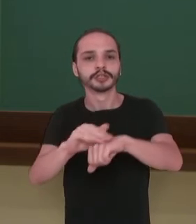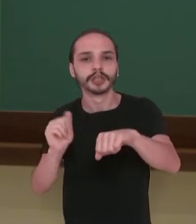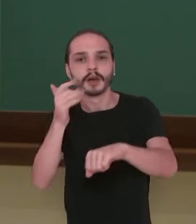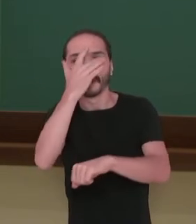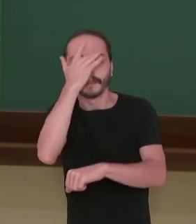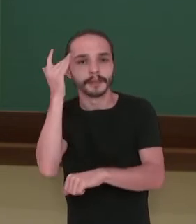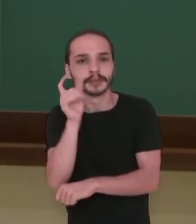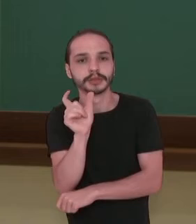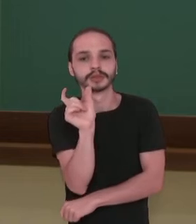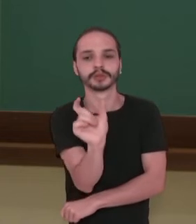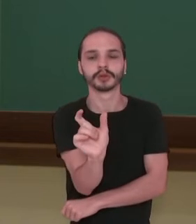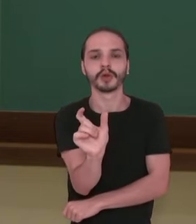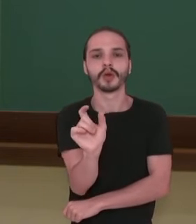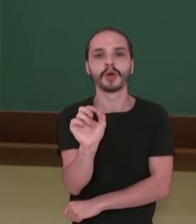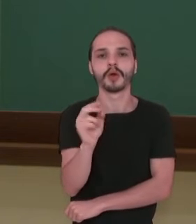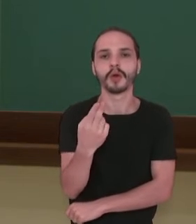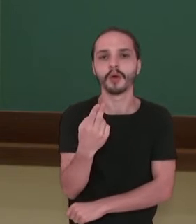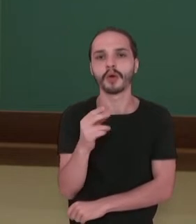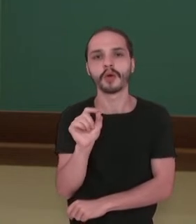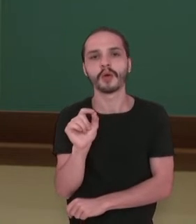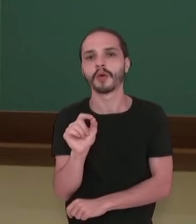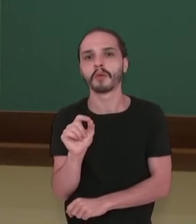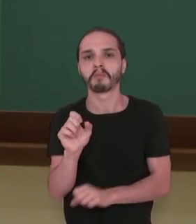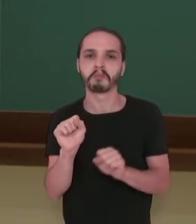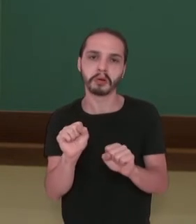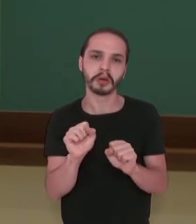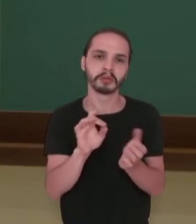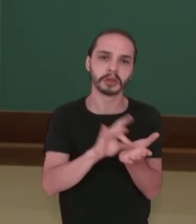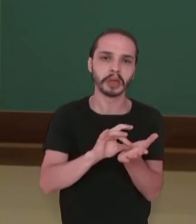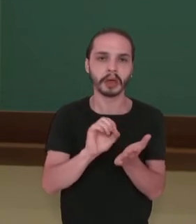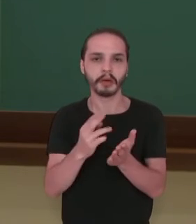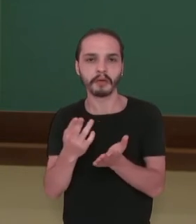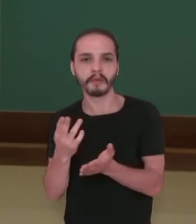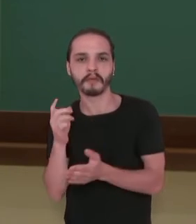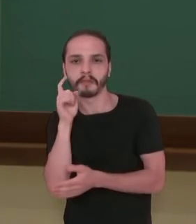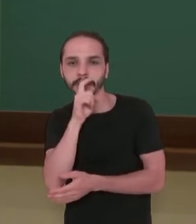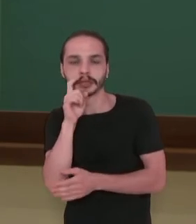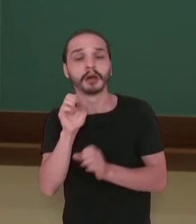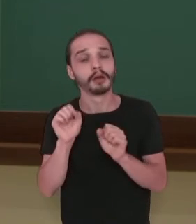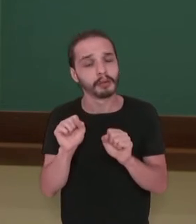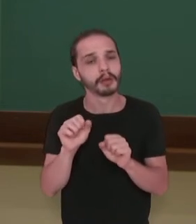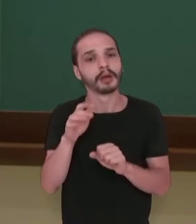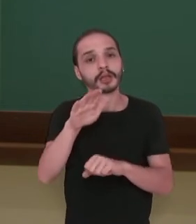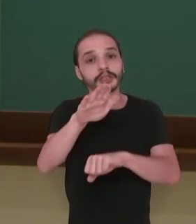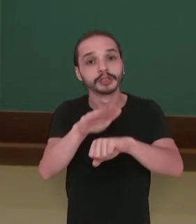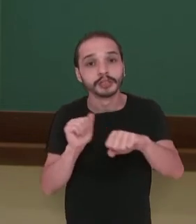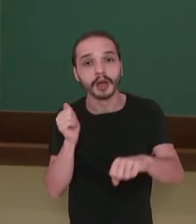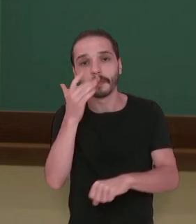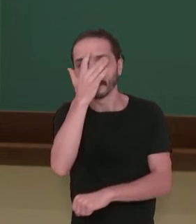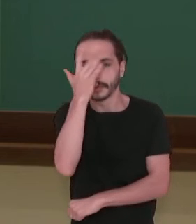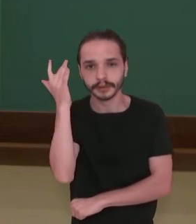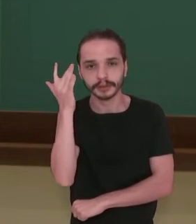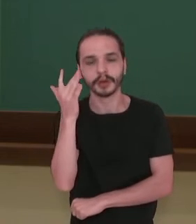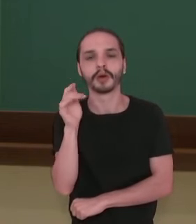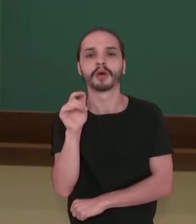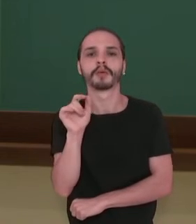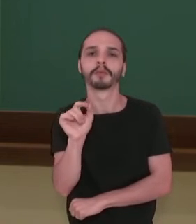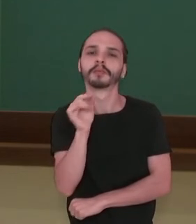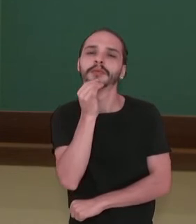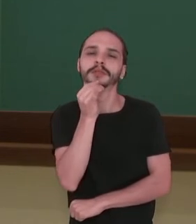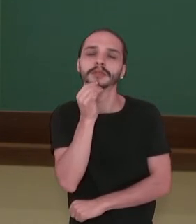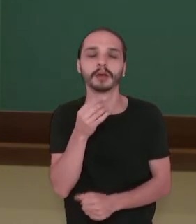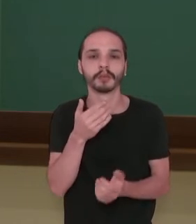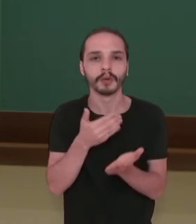pessoa, interlocutor real ou fictícia, né? Então, o vocativo é aquele momento que você vai escrever